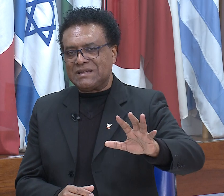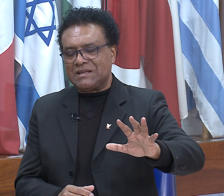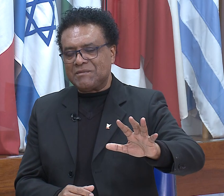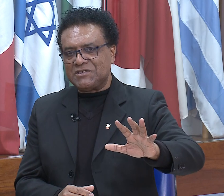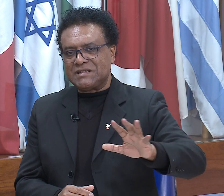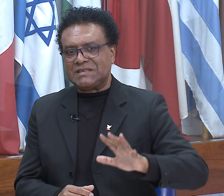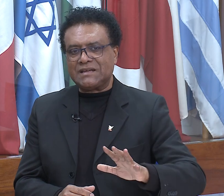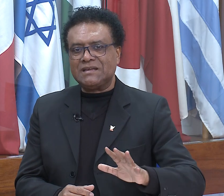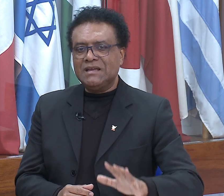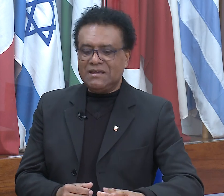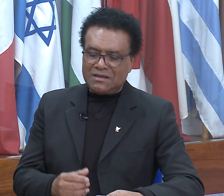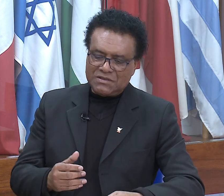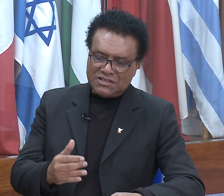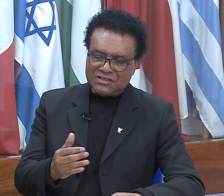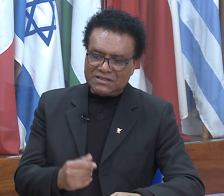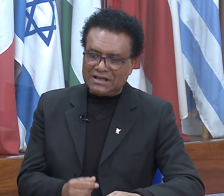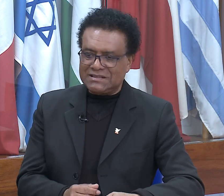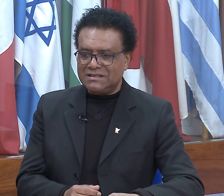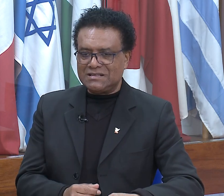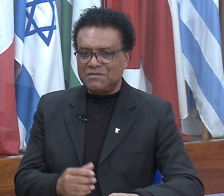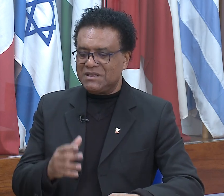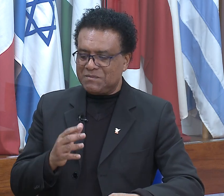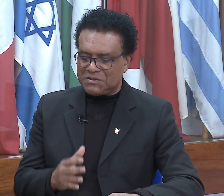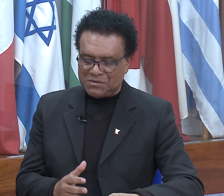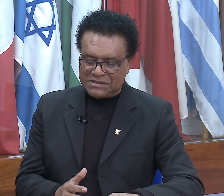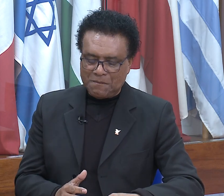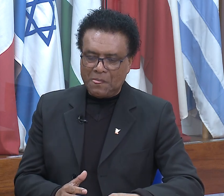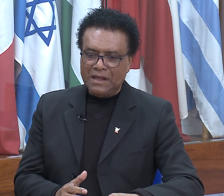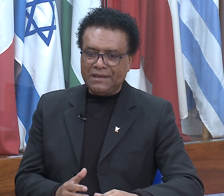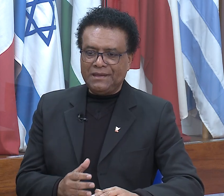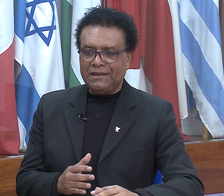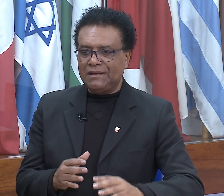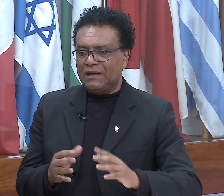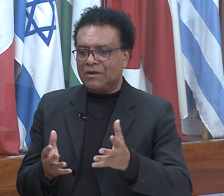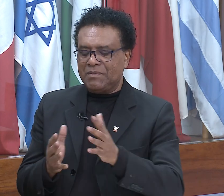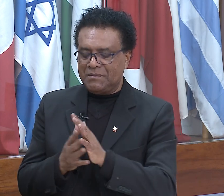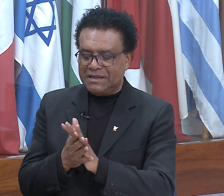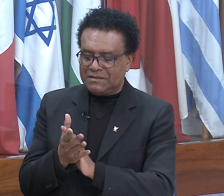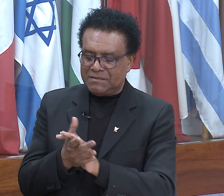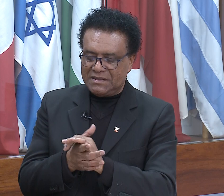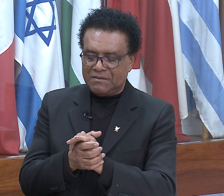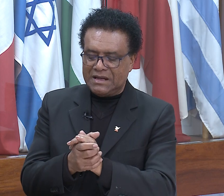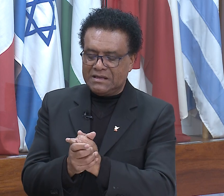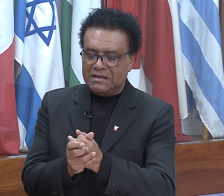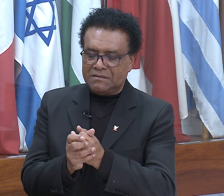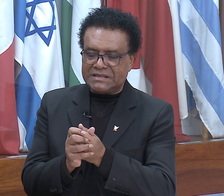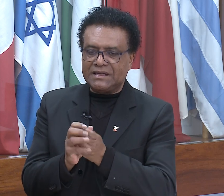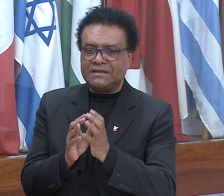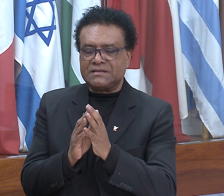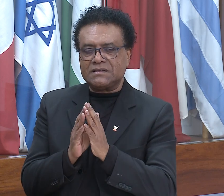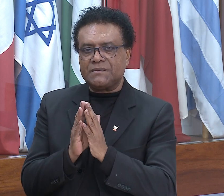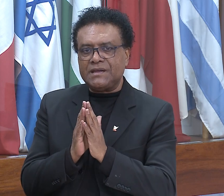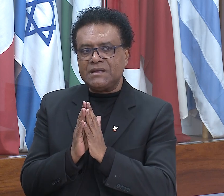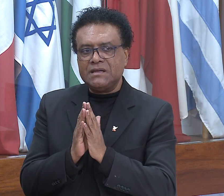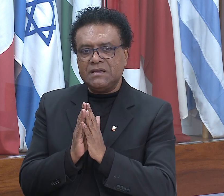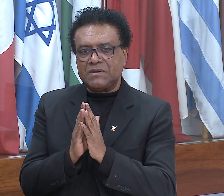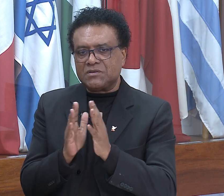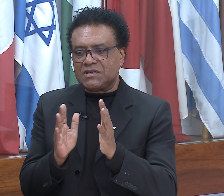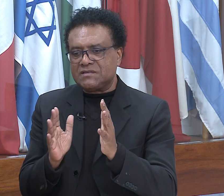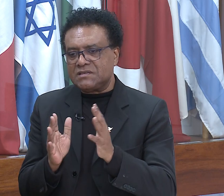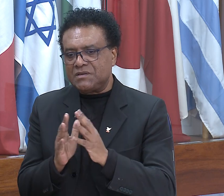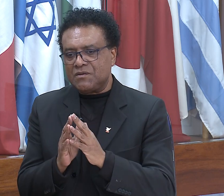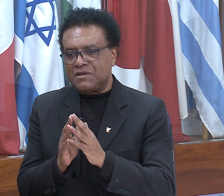informação na medida certa e que eu esteja dentro da casa deles tem muitas pessoas e agora pela manhã também tem uma saída de Santa Maria